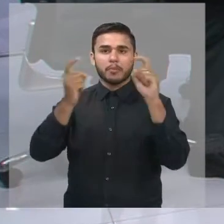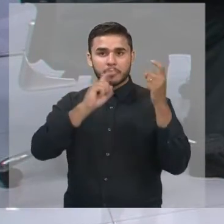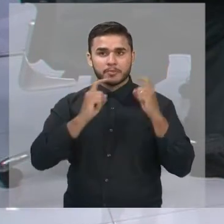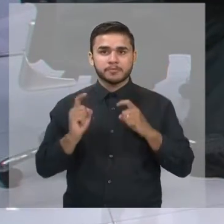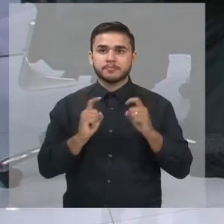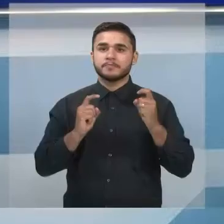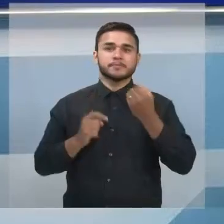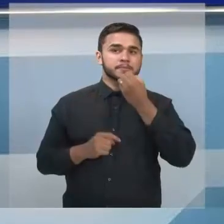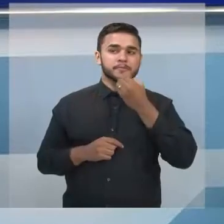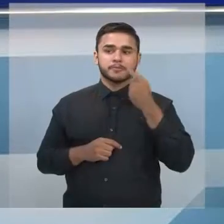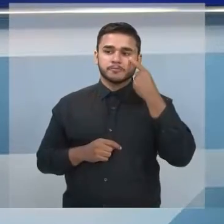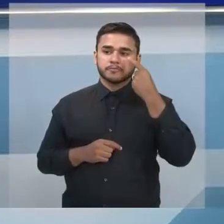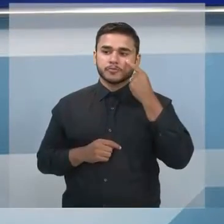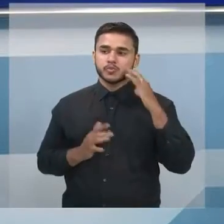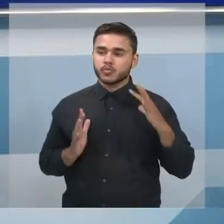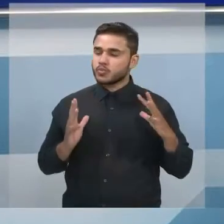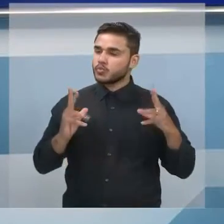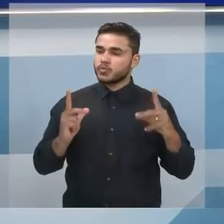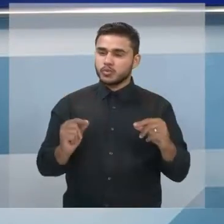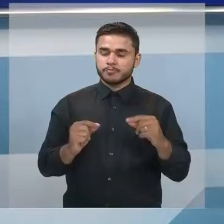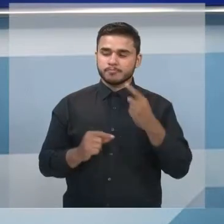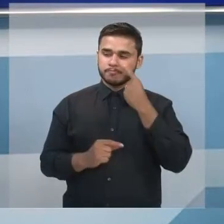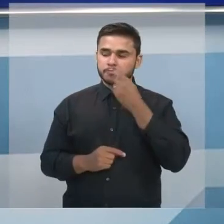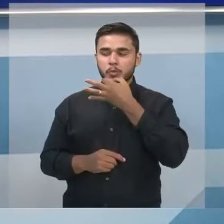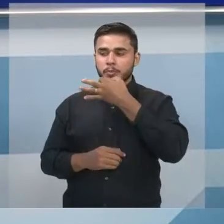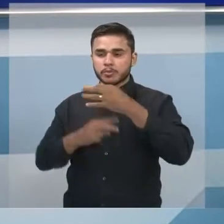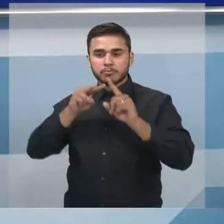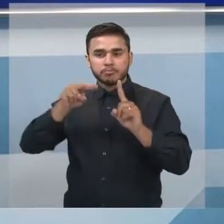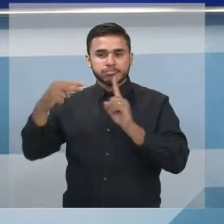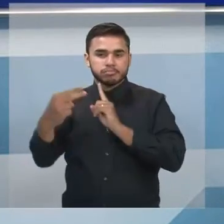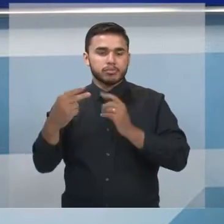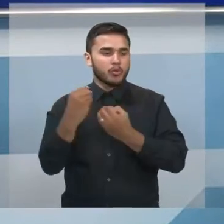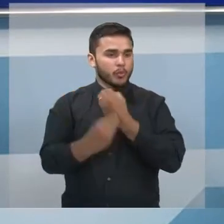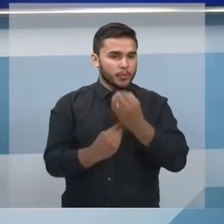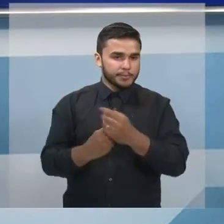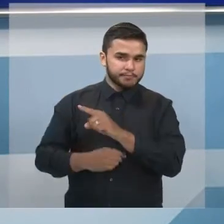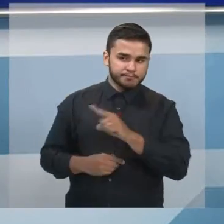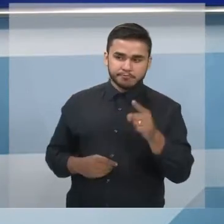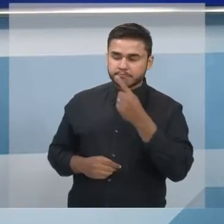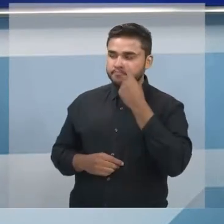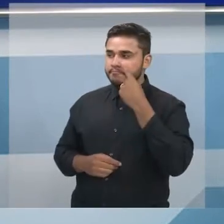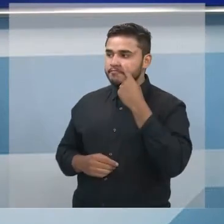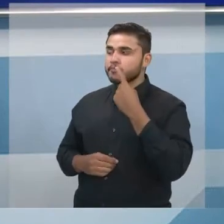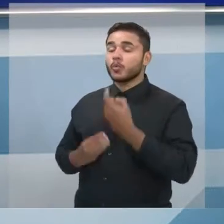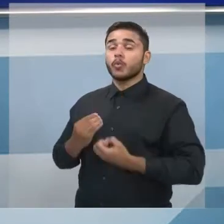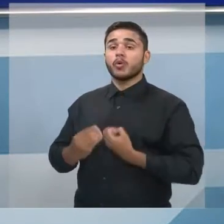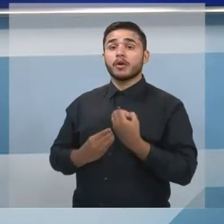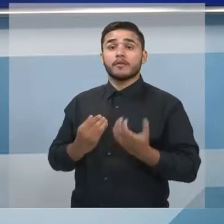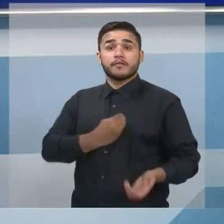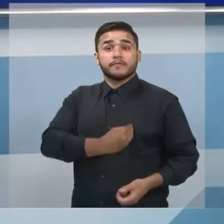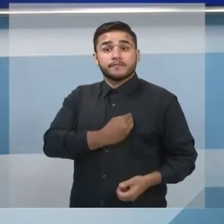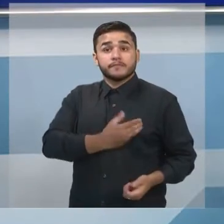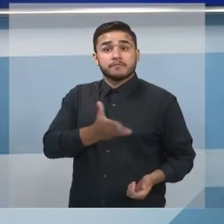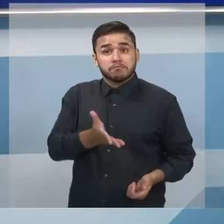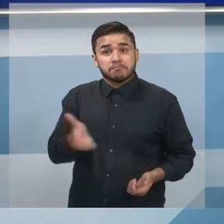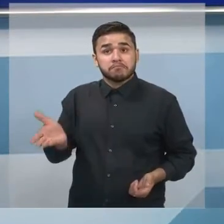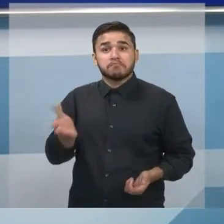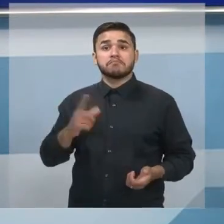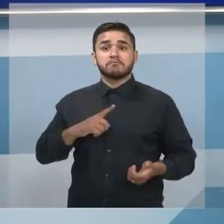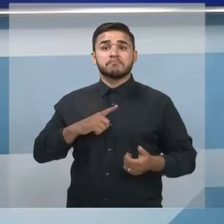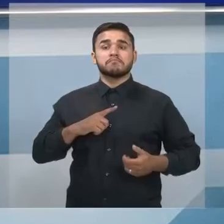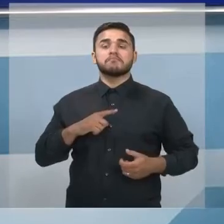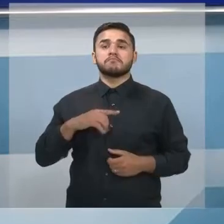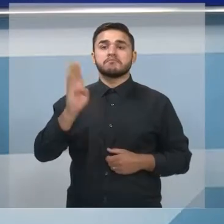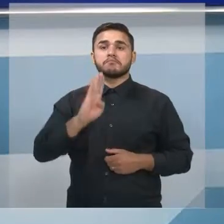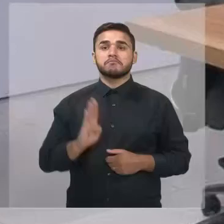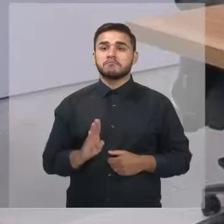para que a gente possa analisar todos os ângulos do que é que está hoje, a partir do que nós estamos, quer dizer,